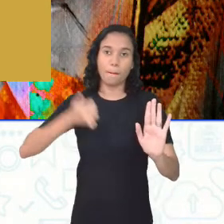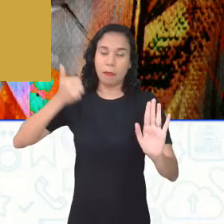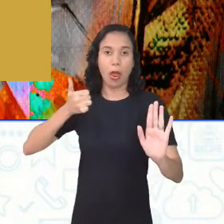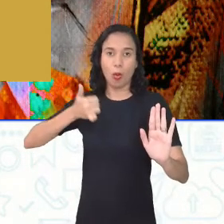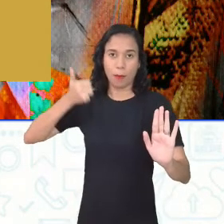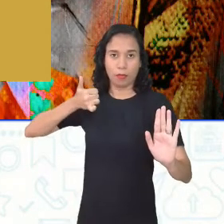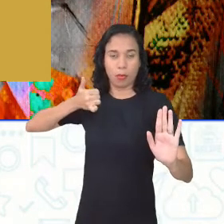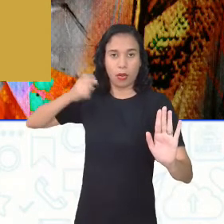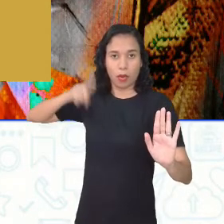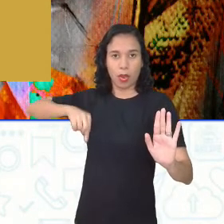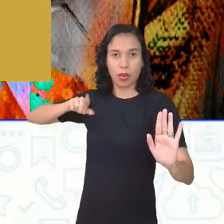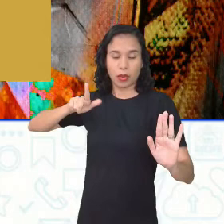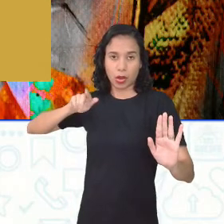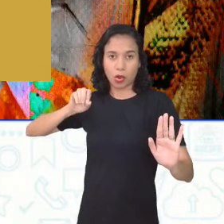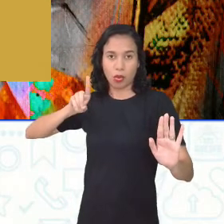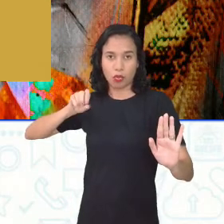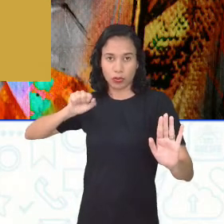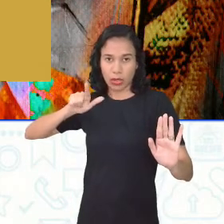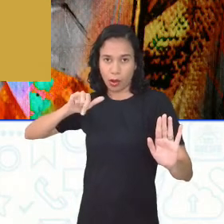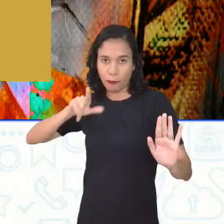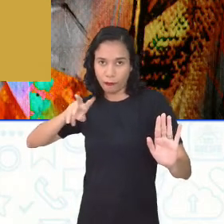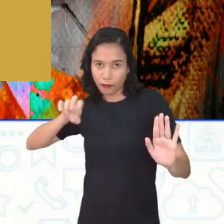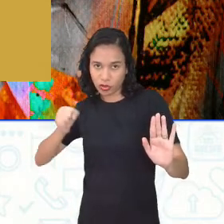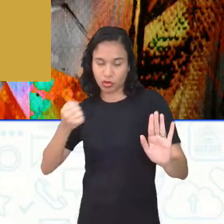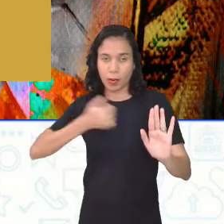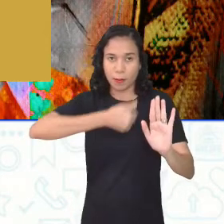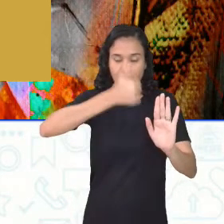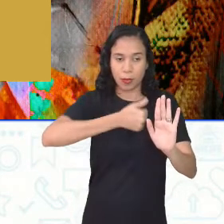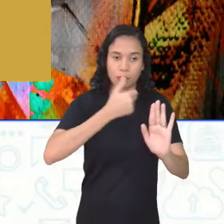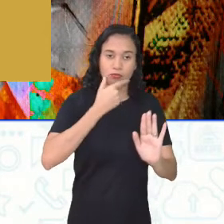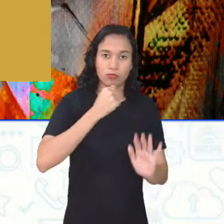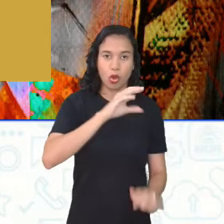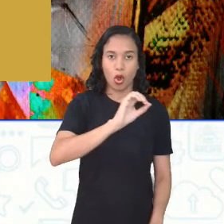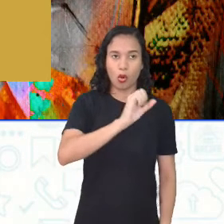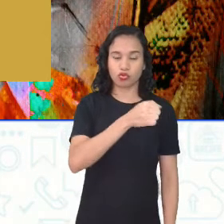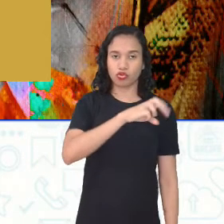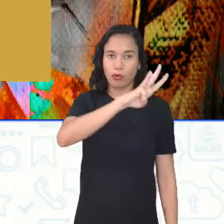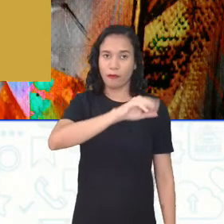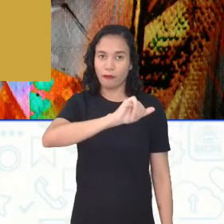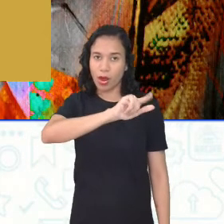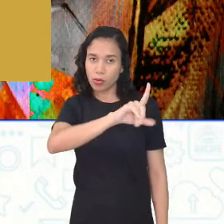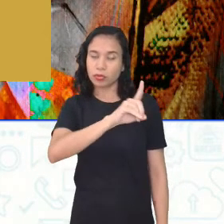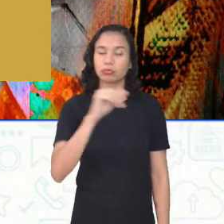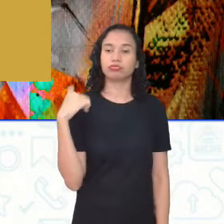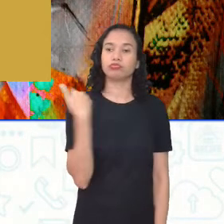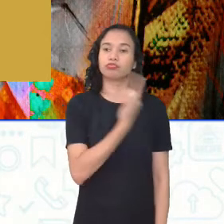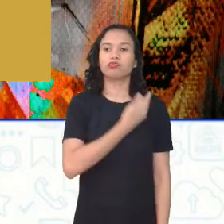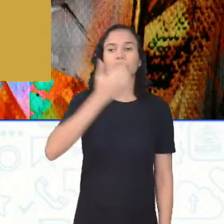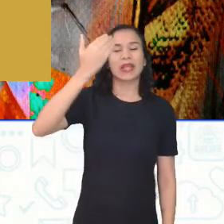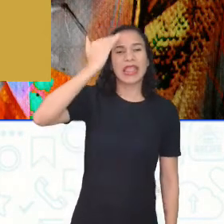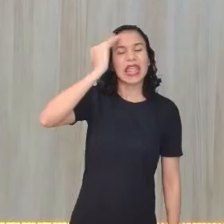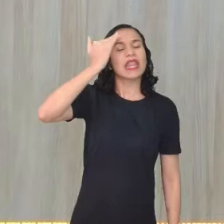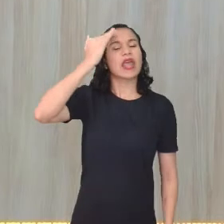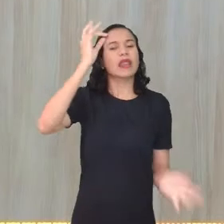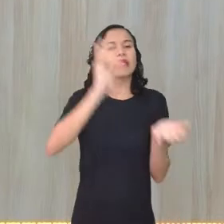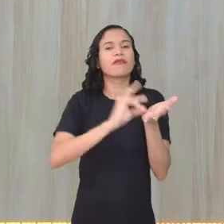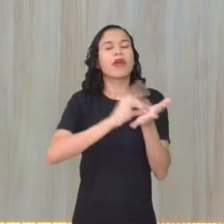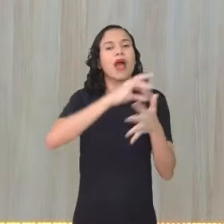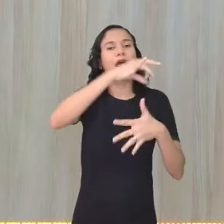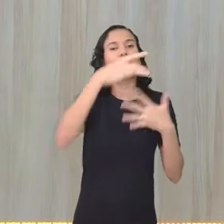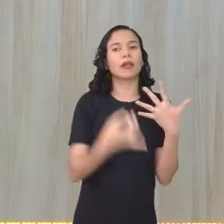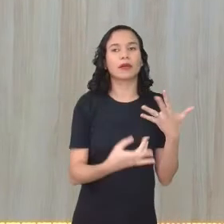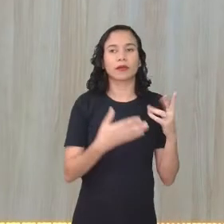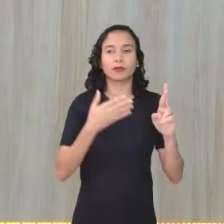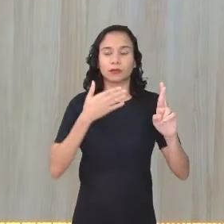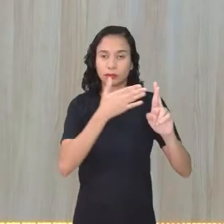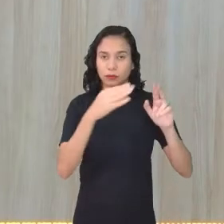primeiro é o de Gonçalves Dias. Mas a gente vai ler primeiro Oswald para entender depois quais são as referências